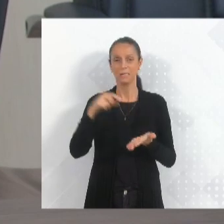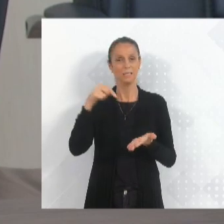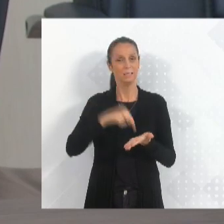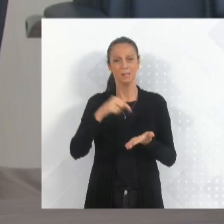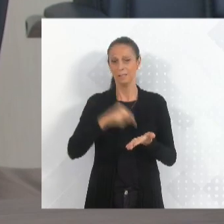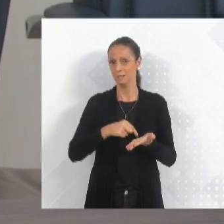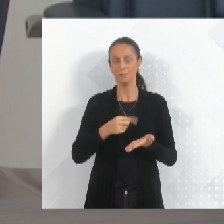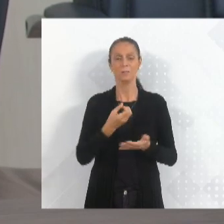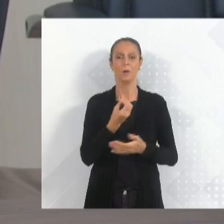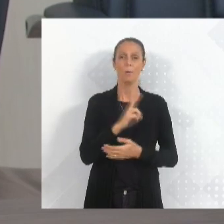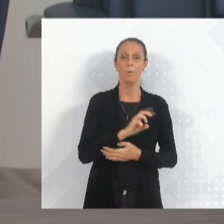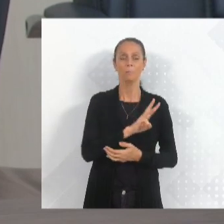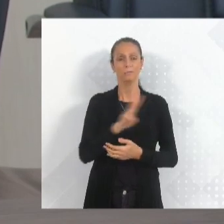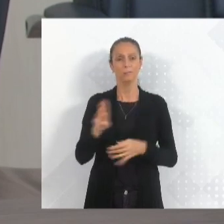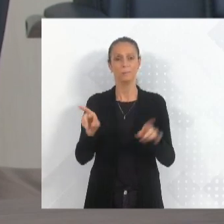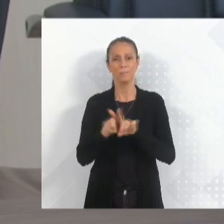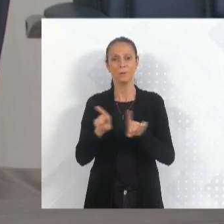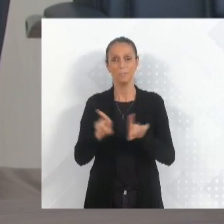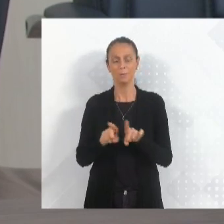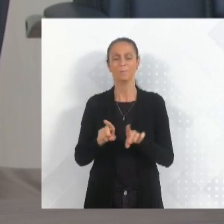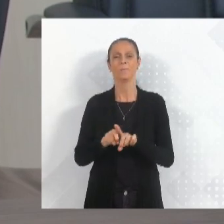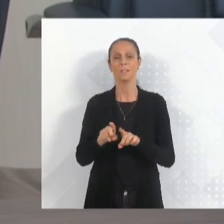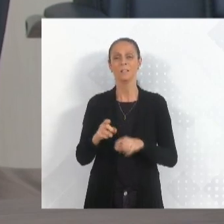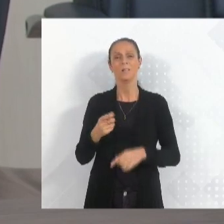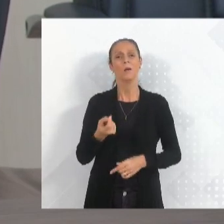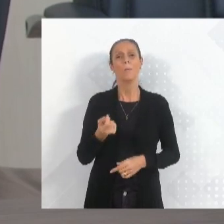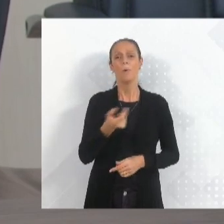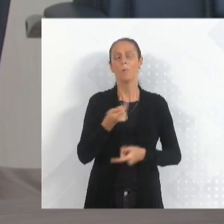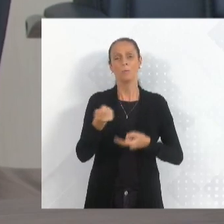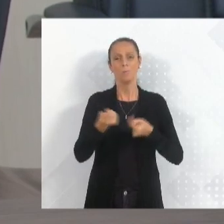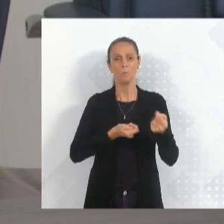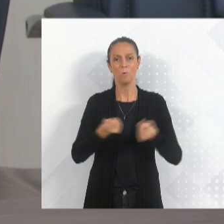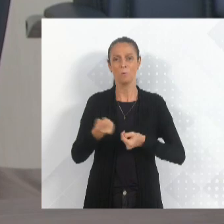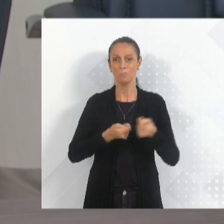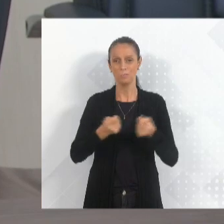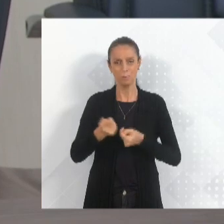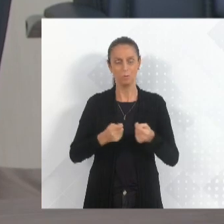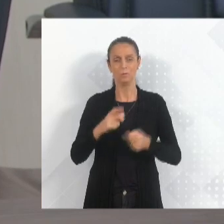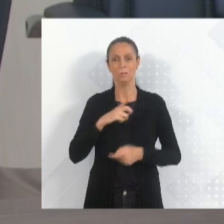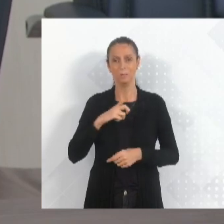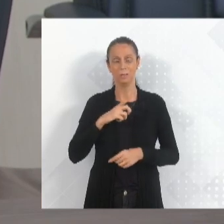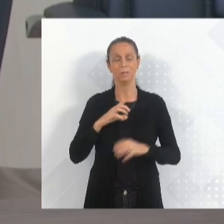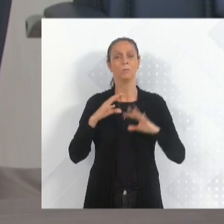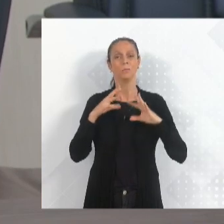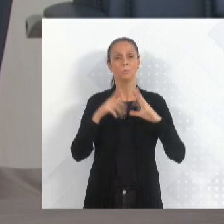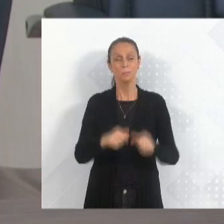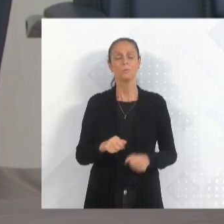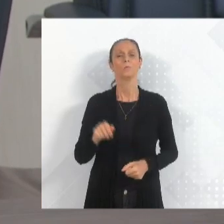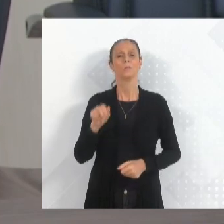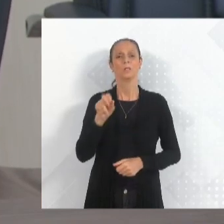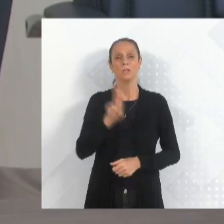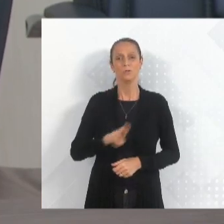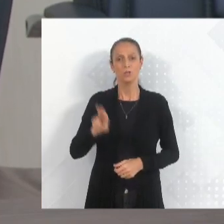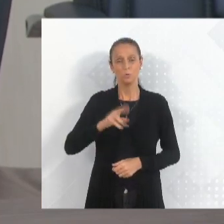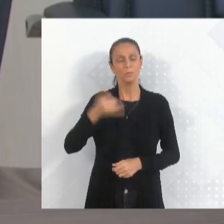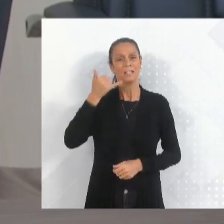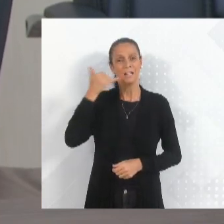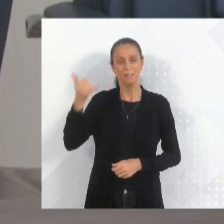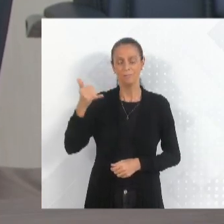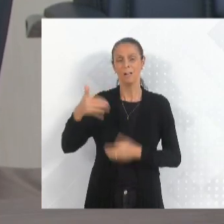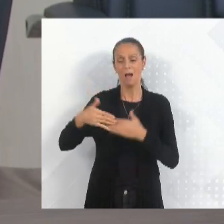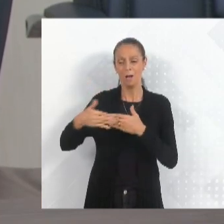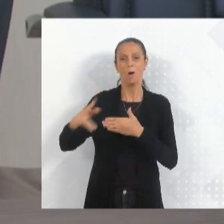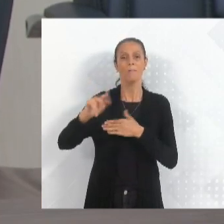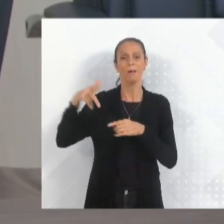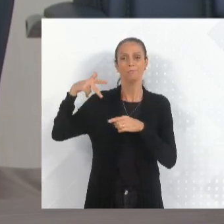lá e aborda o SAMAI, e hoje a gente tem pouco controle disso. Então, tudo que tem hoje por telefone vai acabar e vai tudo